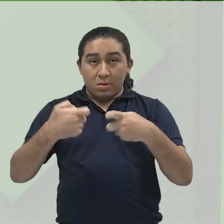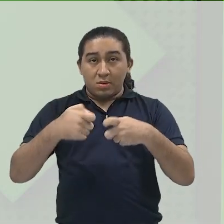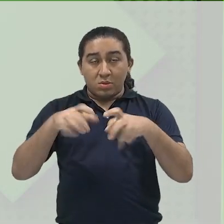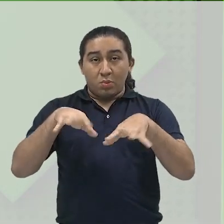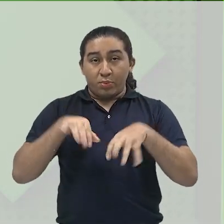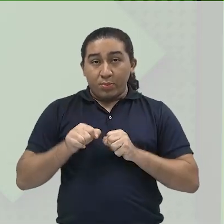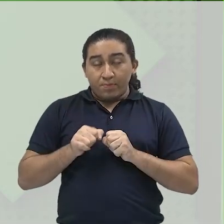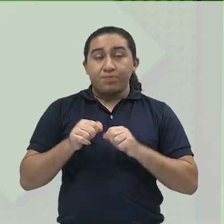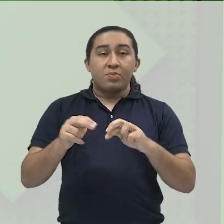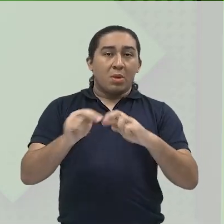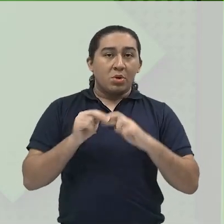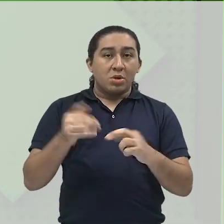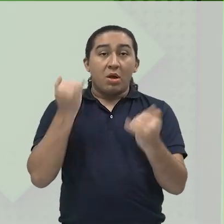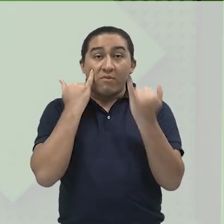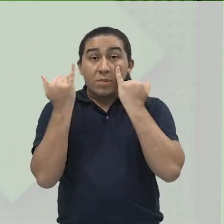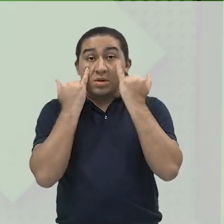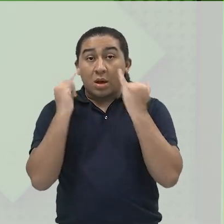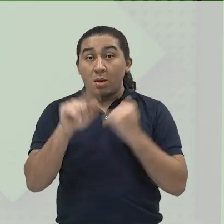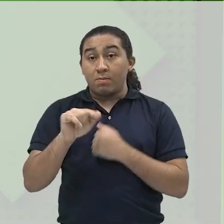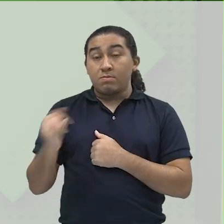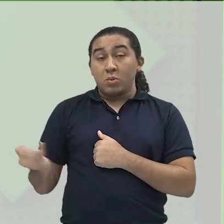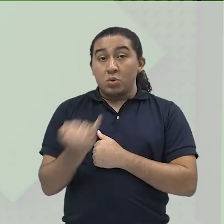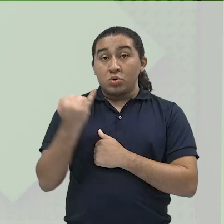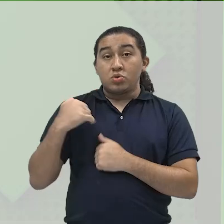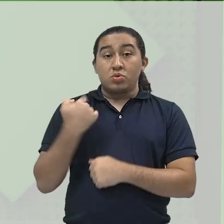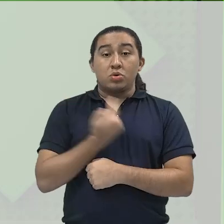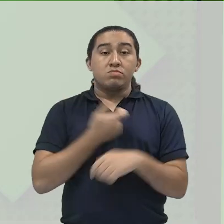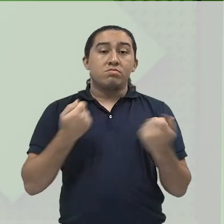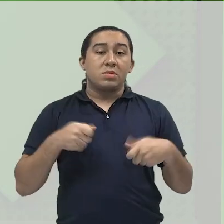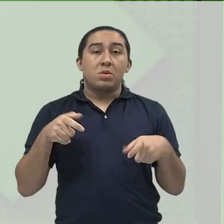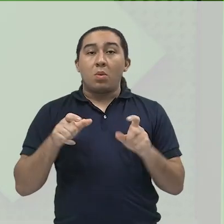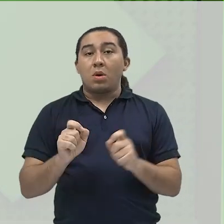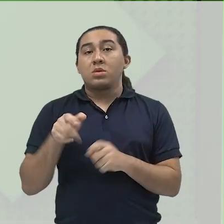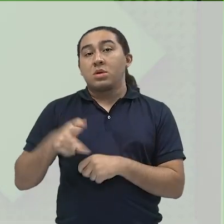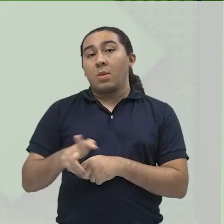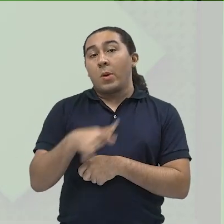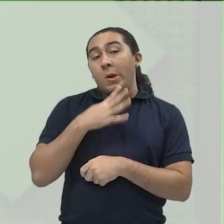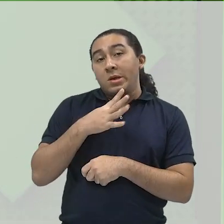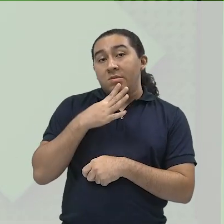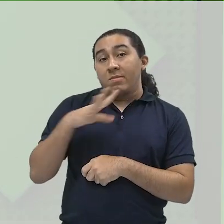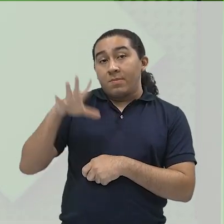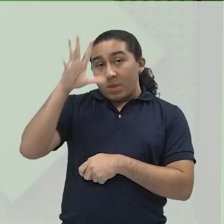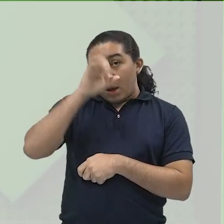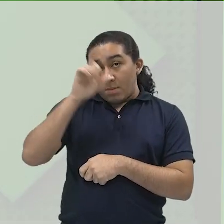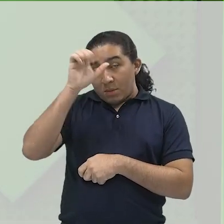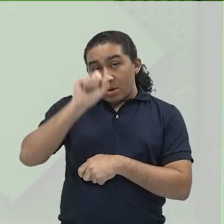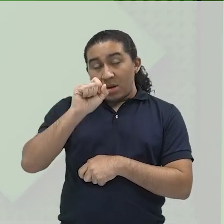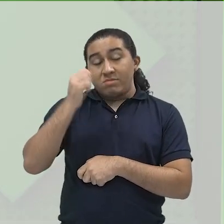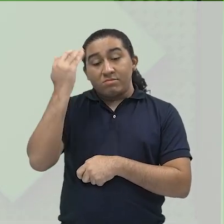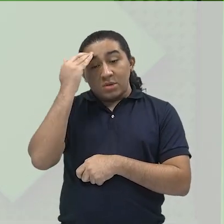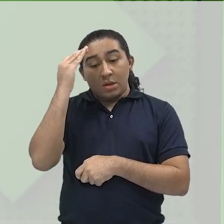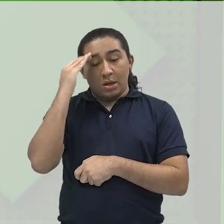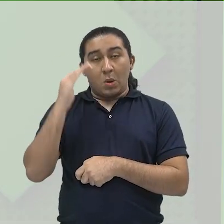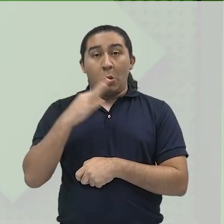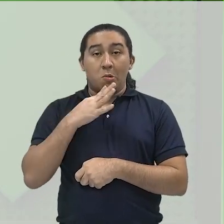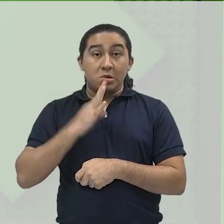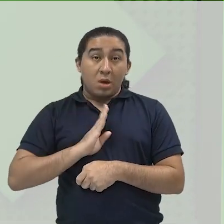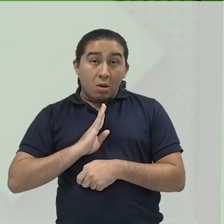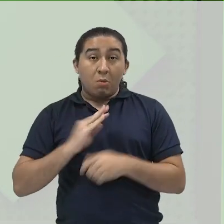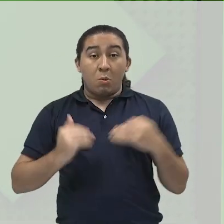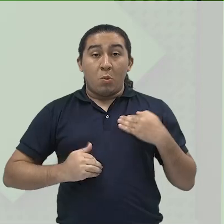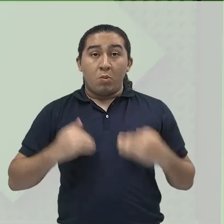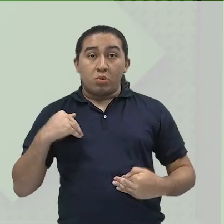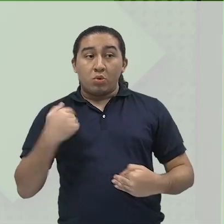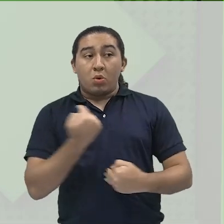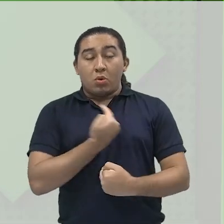tão importante. Por isso, nós devemos sempre conhecer, né? Aprender a conhecer o nosso corpo, aprender a